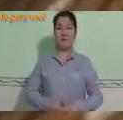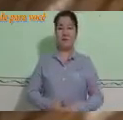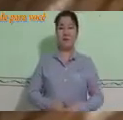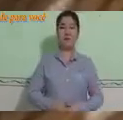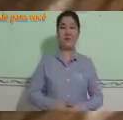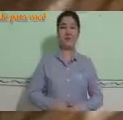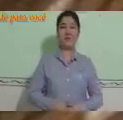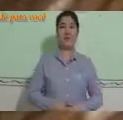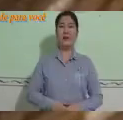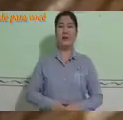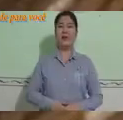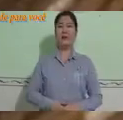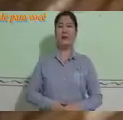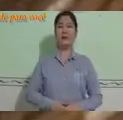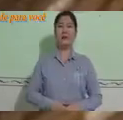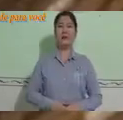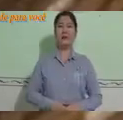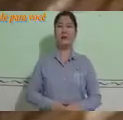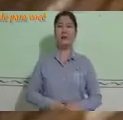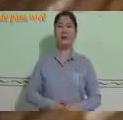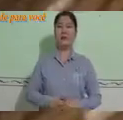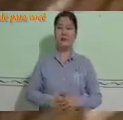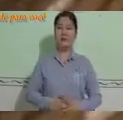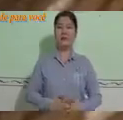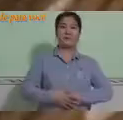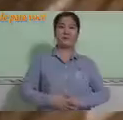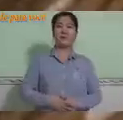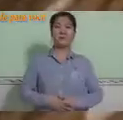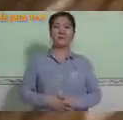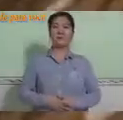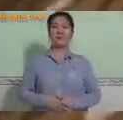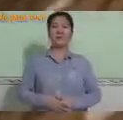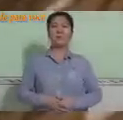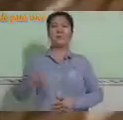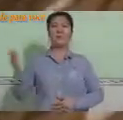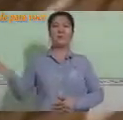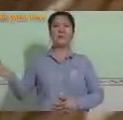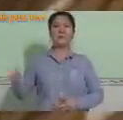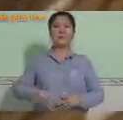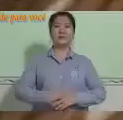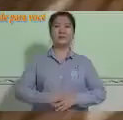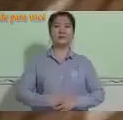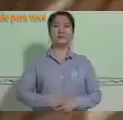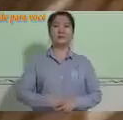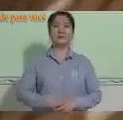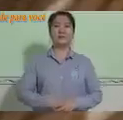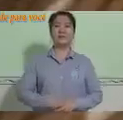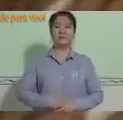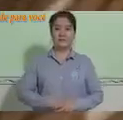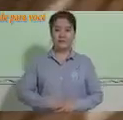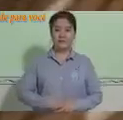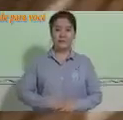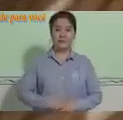6,11,16,18,31,33,45,52 e 58. Que exame os principais responsáveis pelo surgimento de câncer no colo do útero, vírgula, mas também de outras alterações